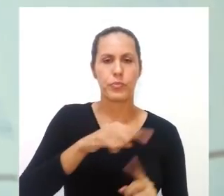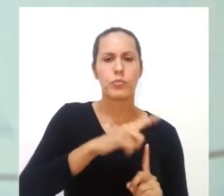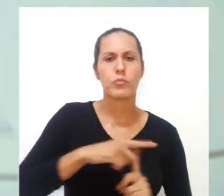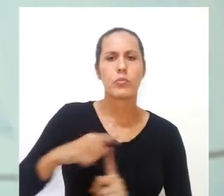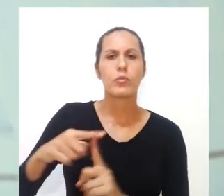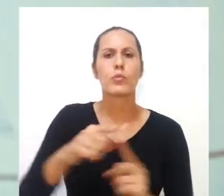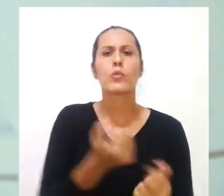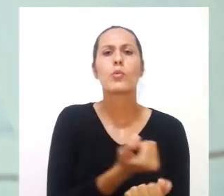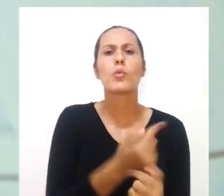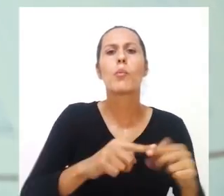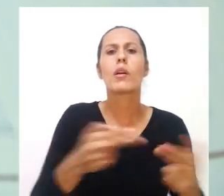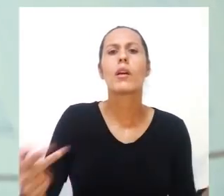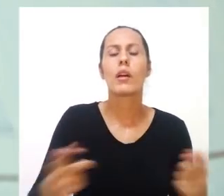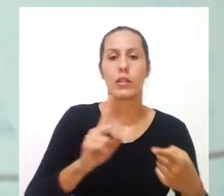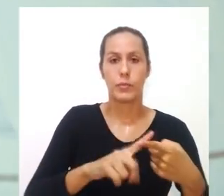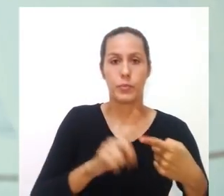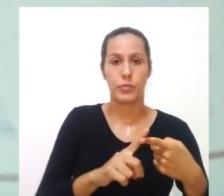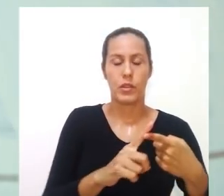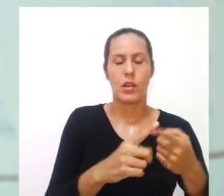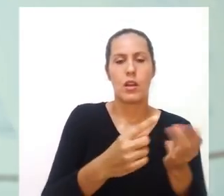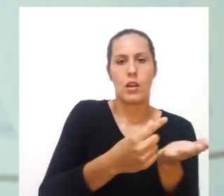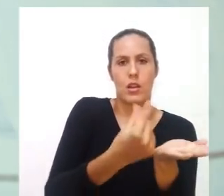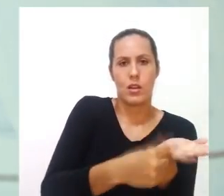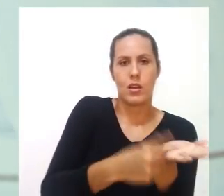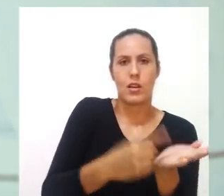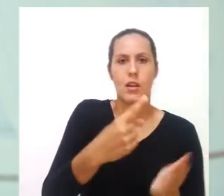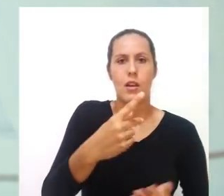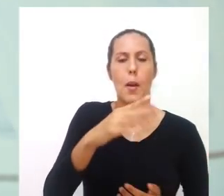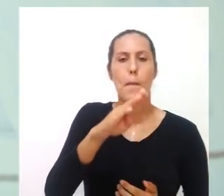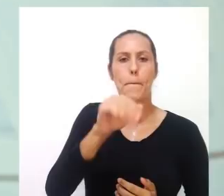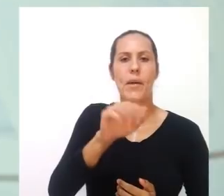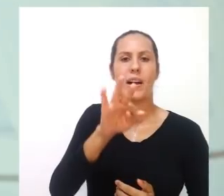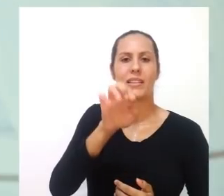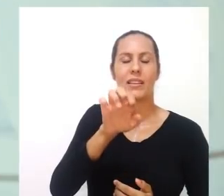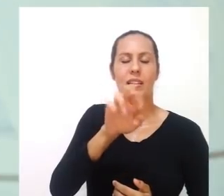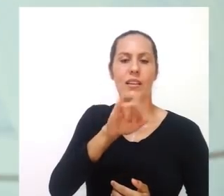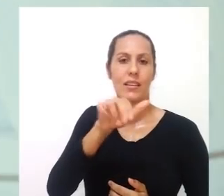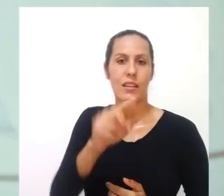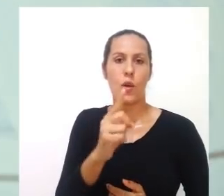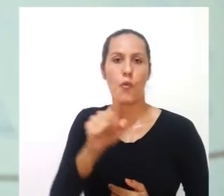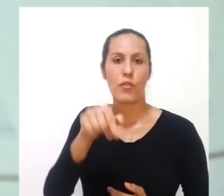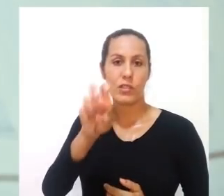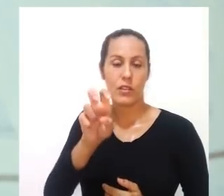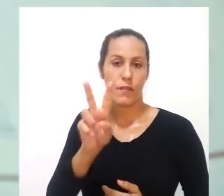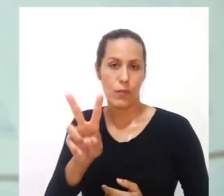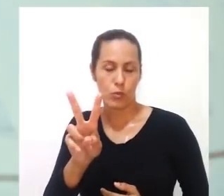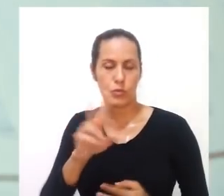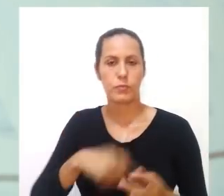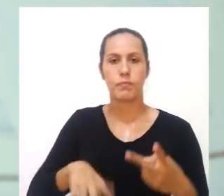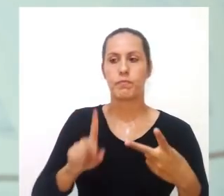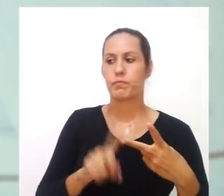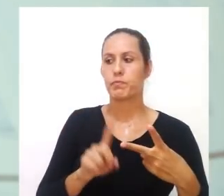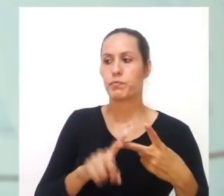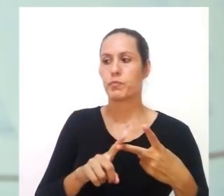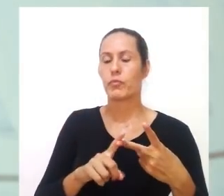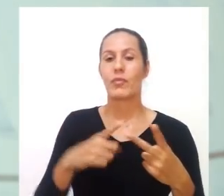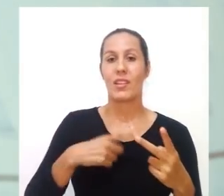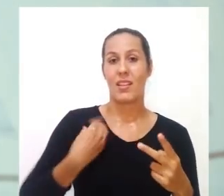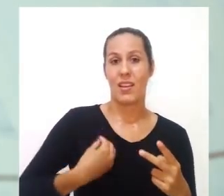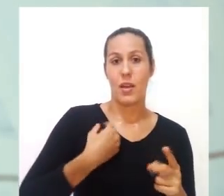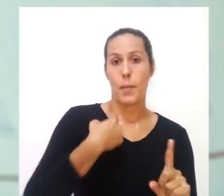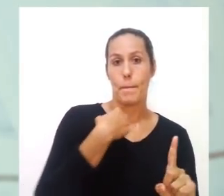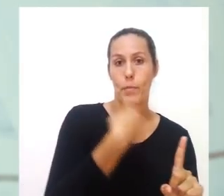componentes do nosso circuito. Uma bateria de 1,5 volts, certo? 2 baterias. Nós